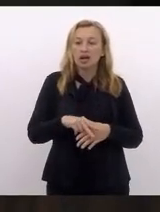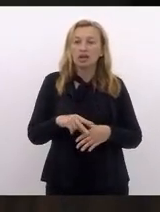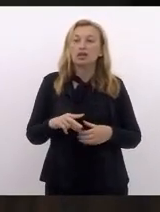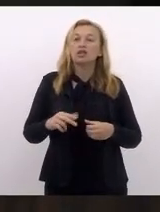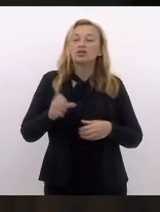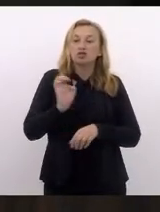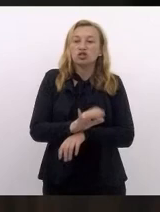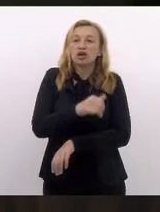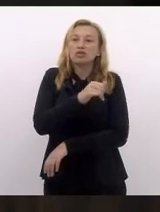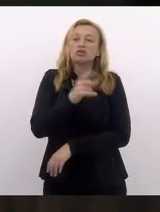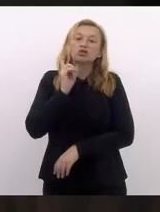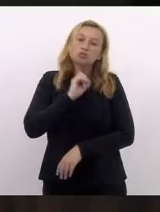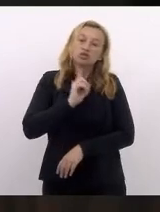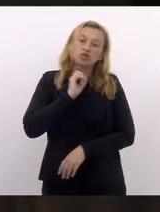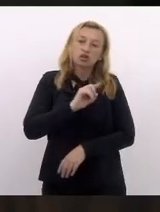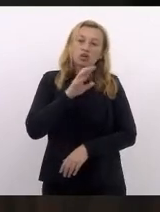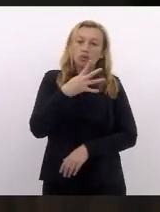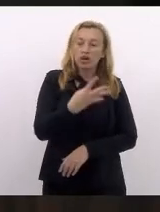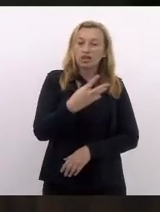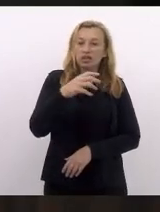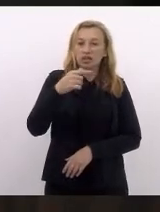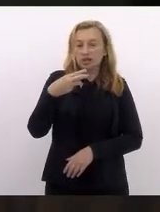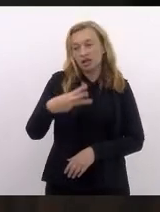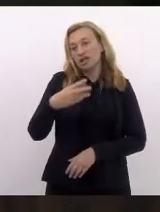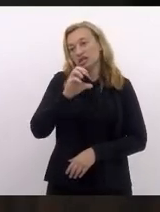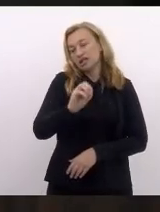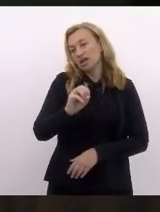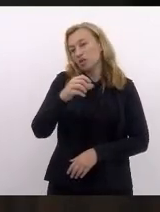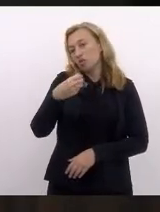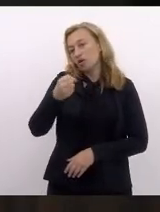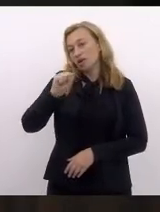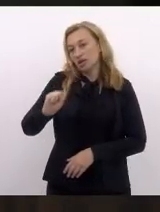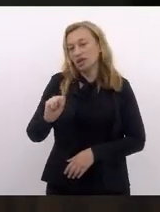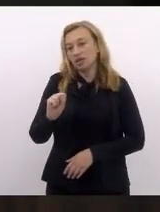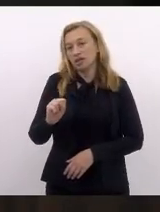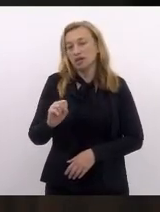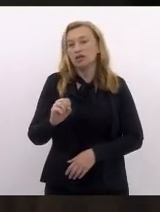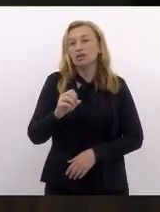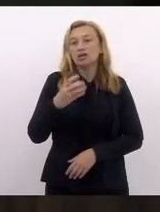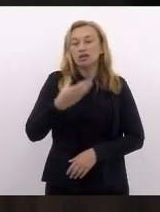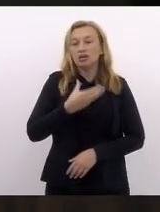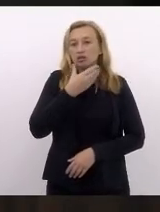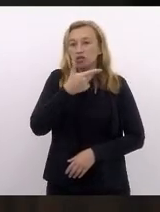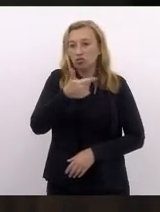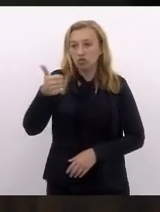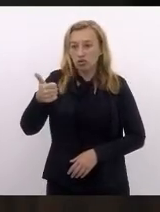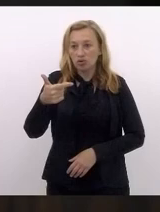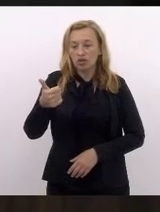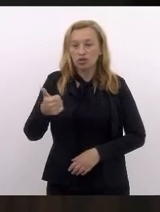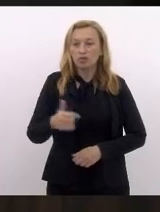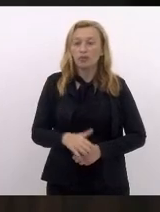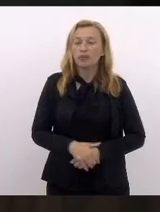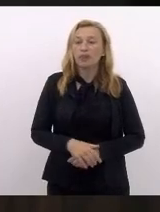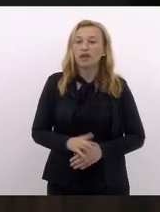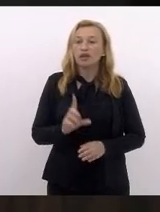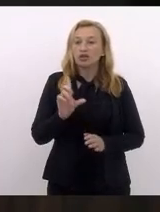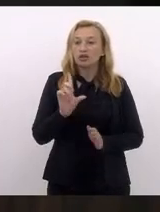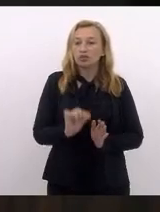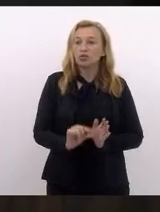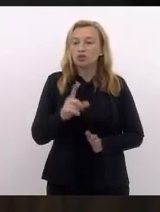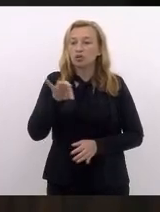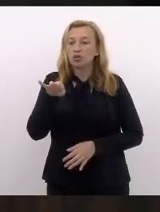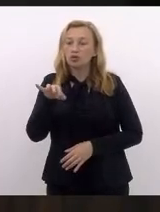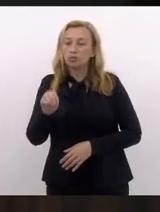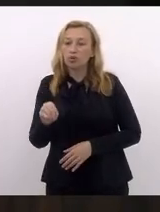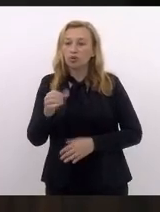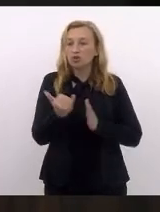do Estado de Minas Gerais número 43080 13 de desembro de 2002 e a redução da